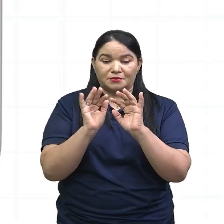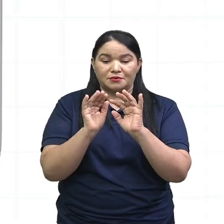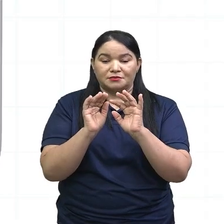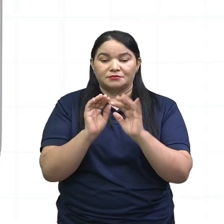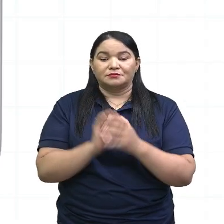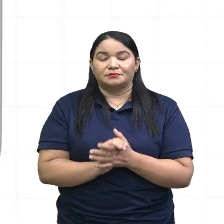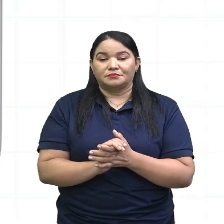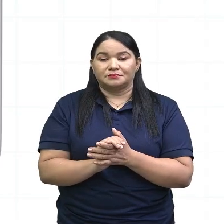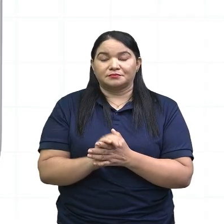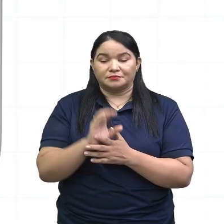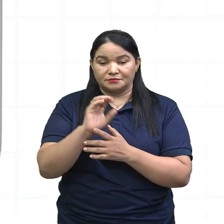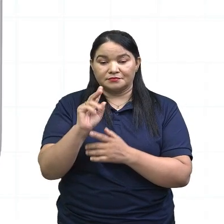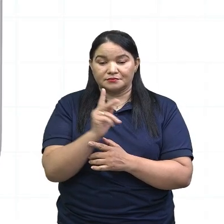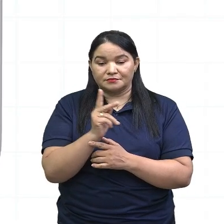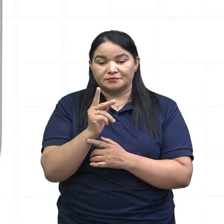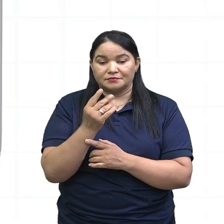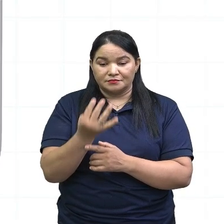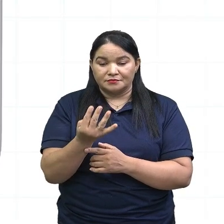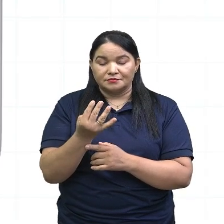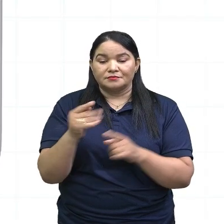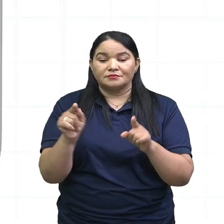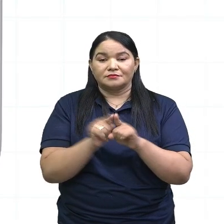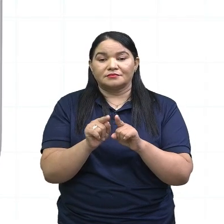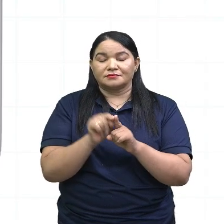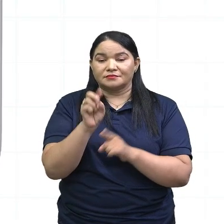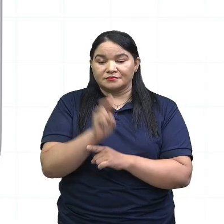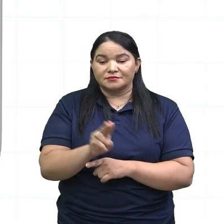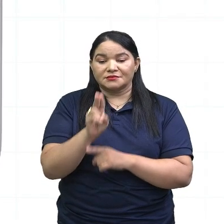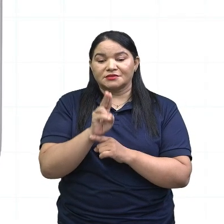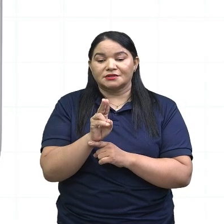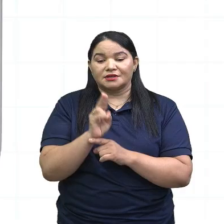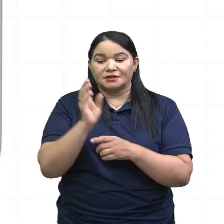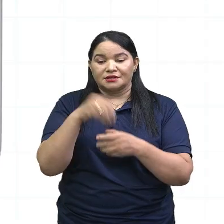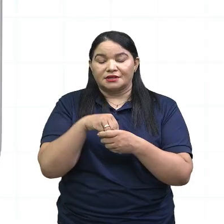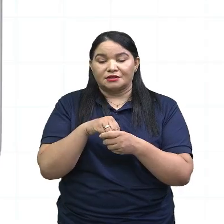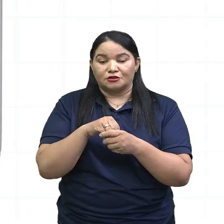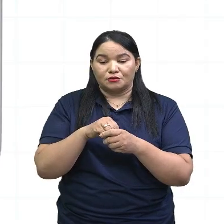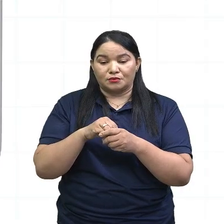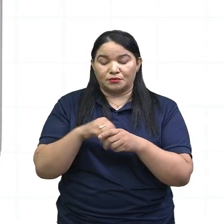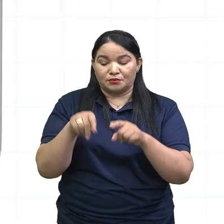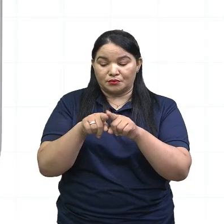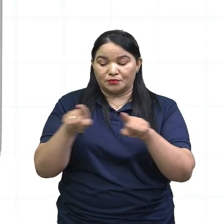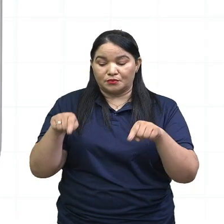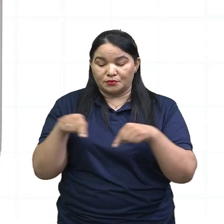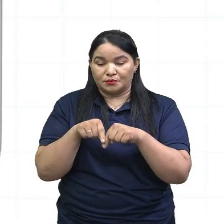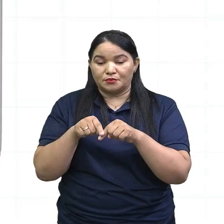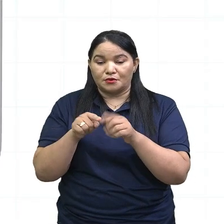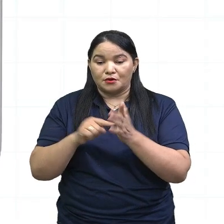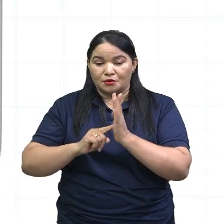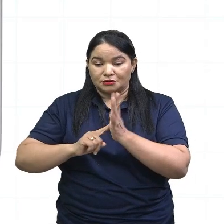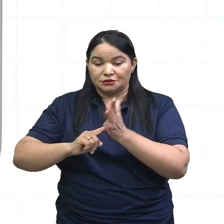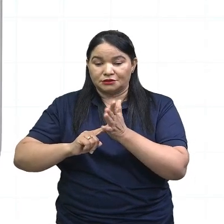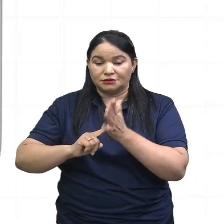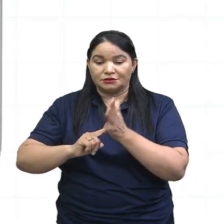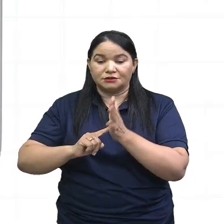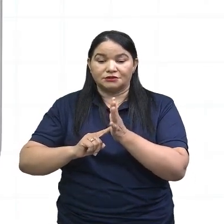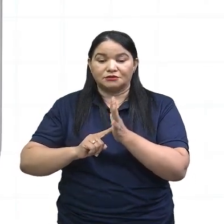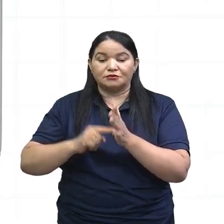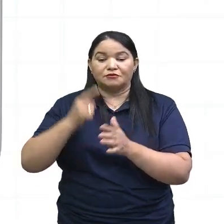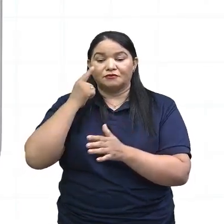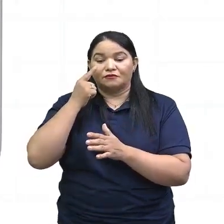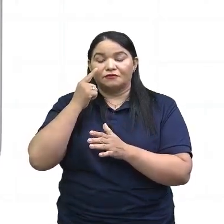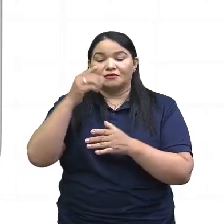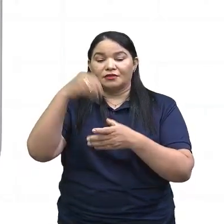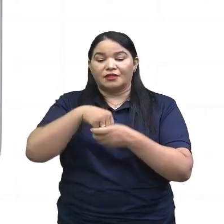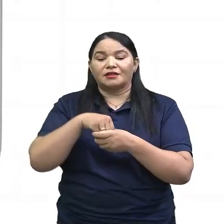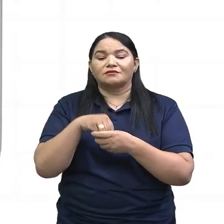aí esse metano ele vai ser utilizado nessa casa do gerador que a gente observa aqui e que a gente vai observar com mais detalhes o que tem